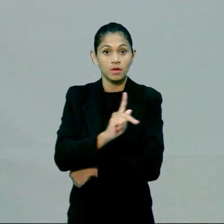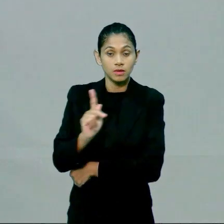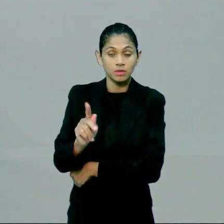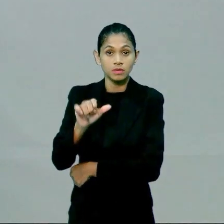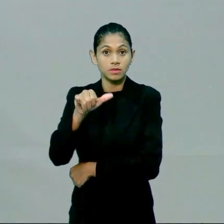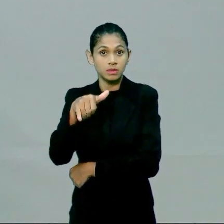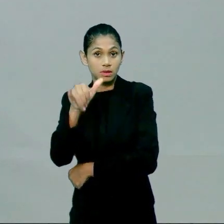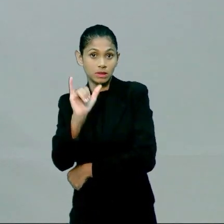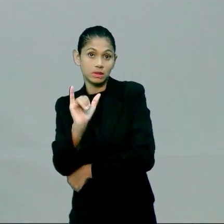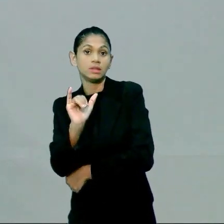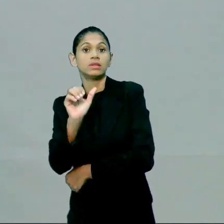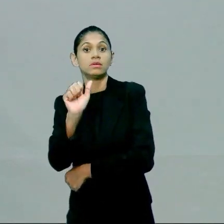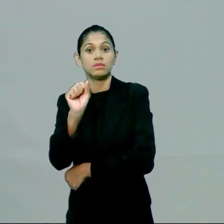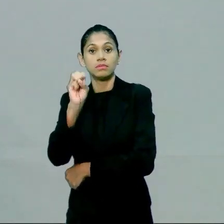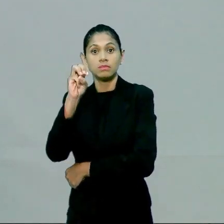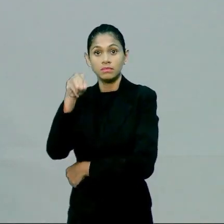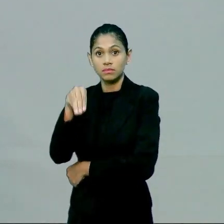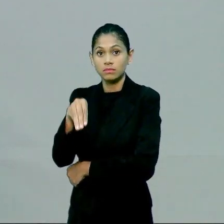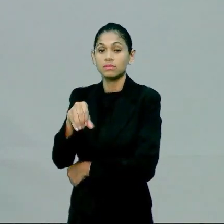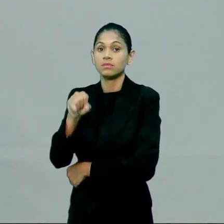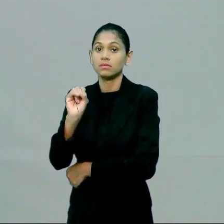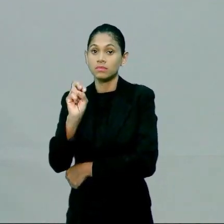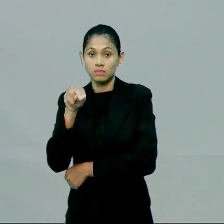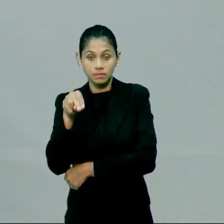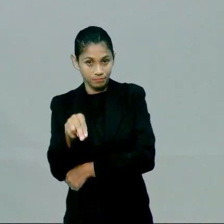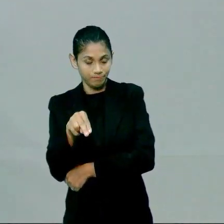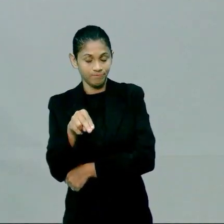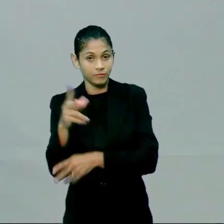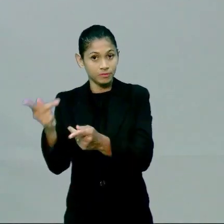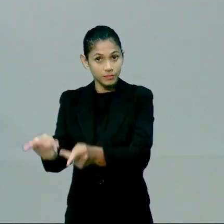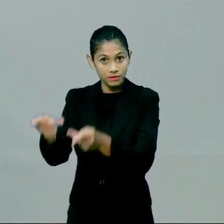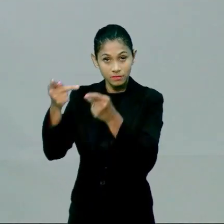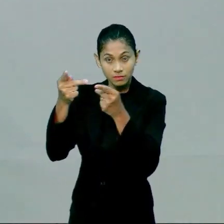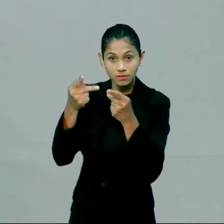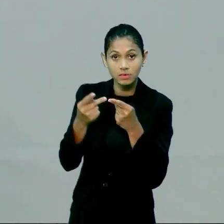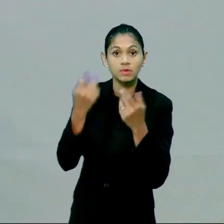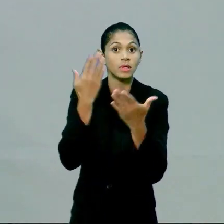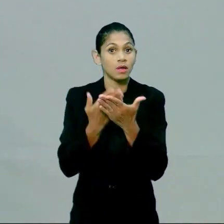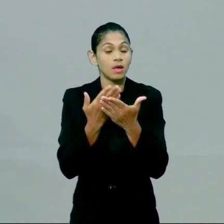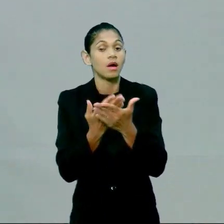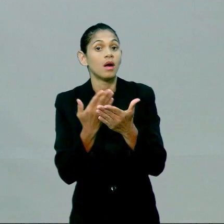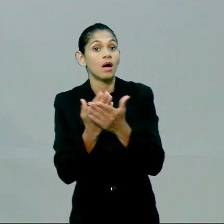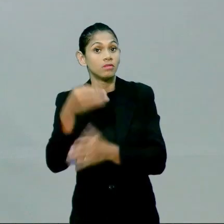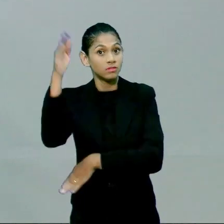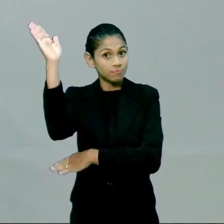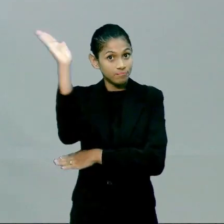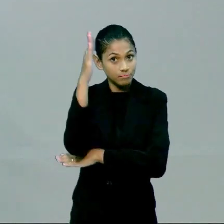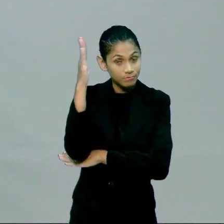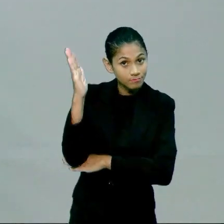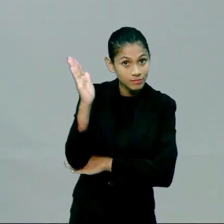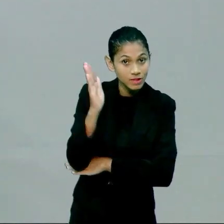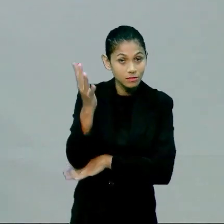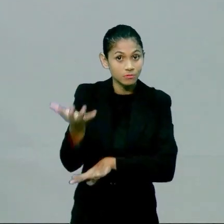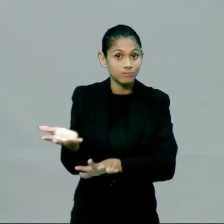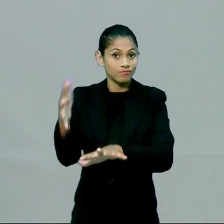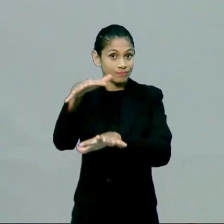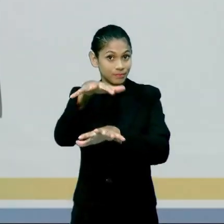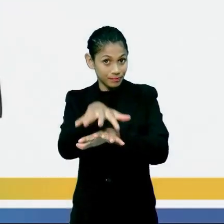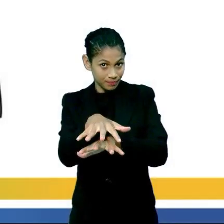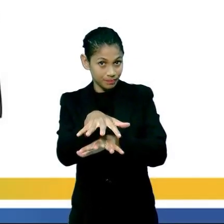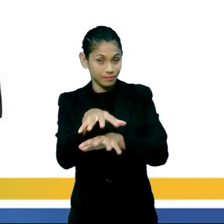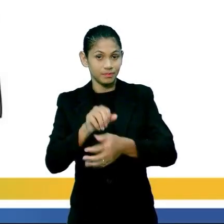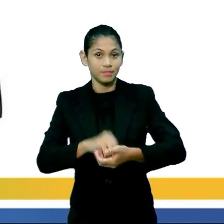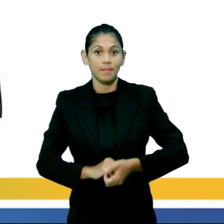Yasmin. Bem-vindo à nossa aula de Brasil Colônia. Tá preparado? Vamos